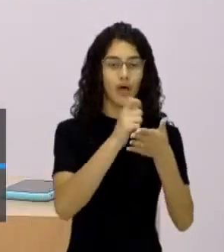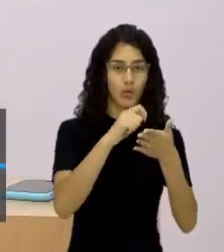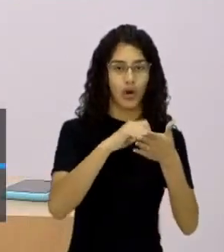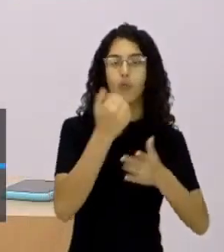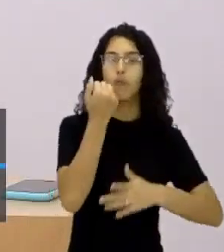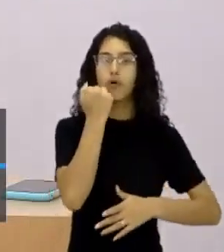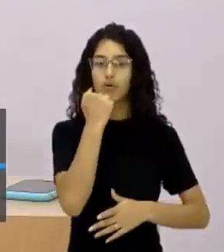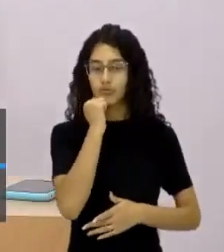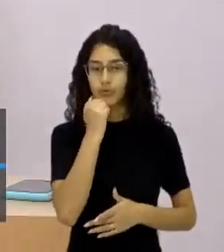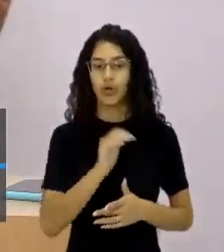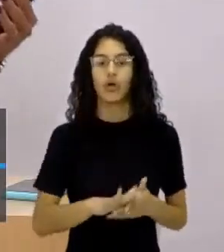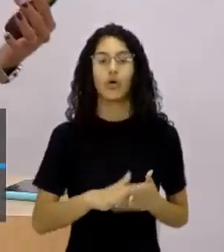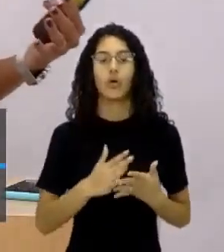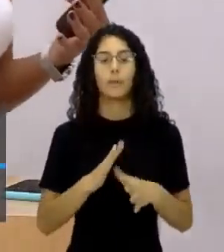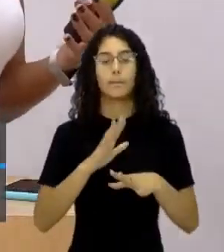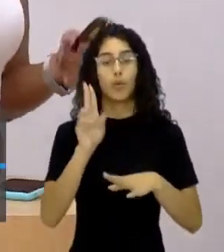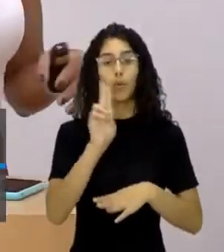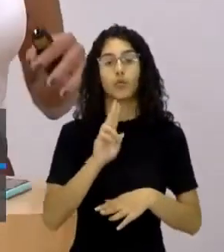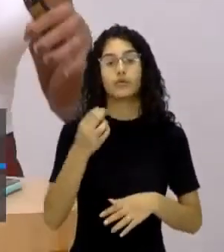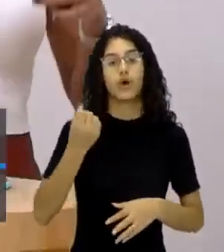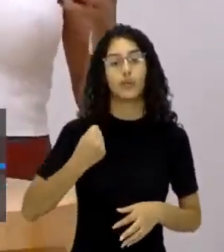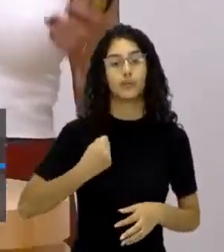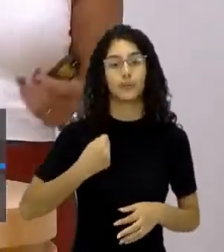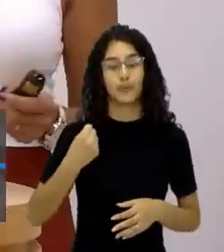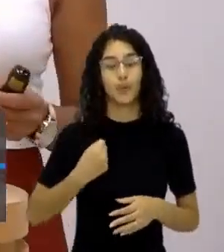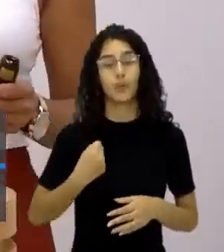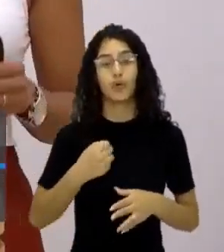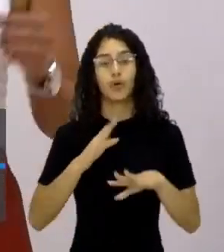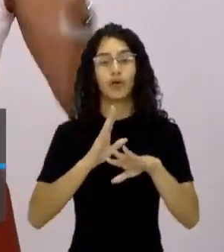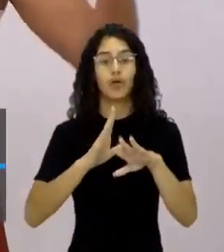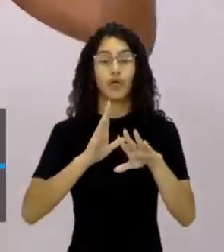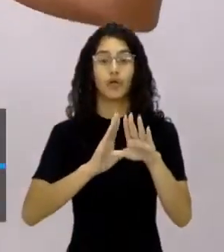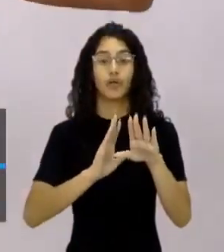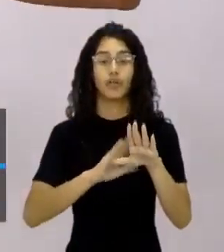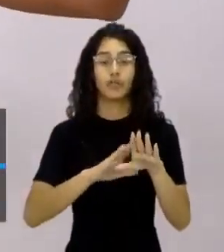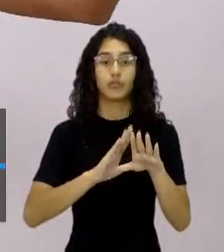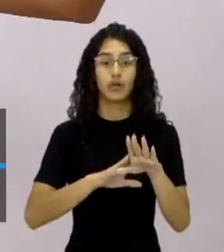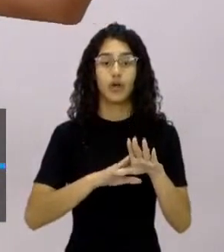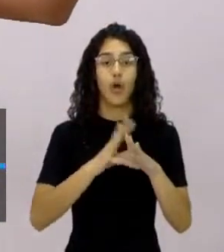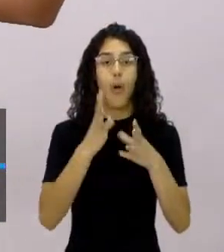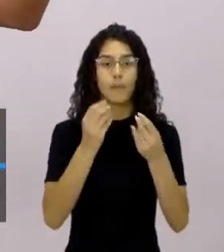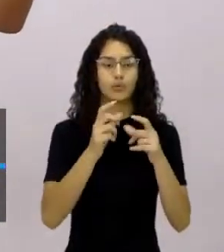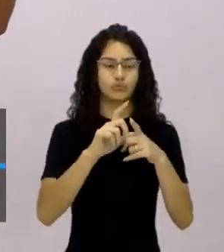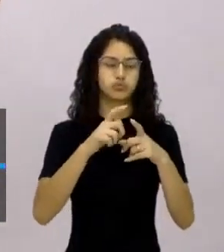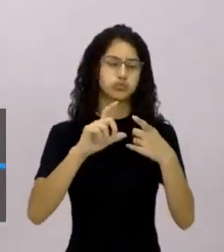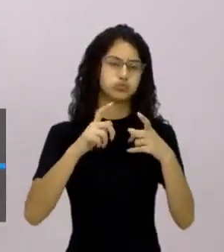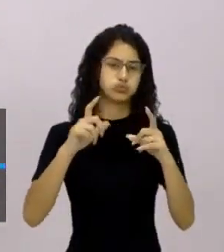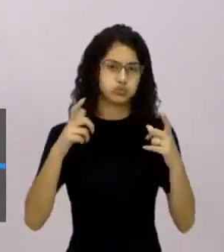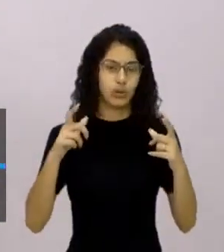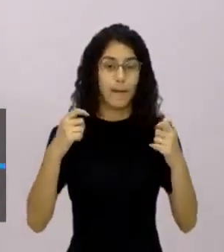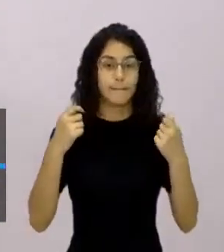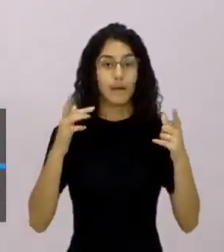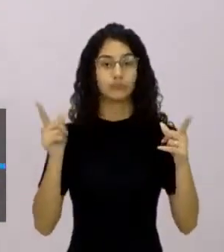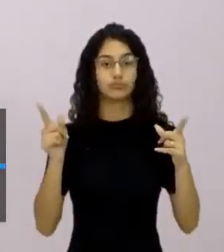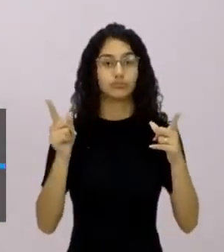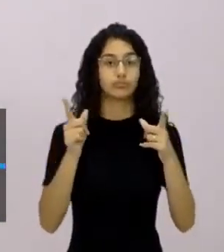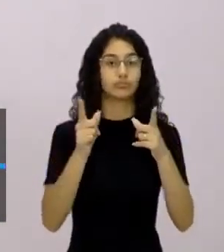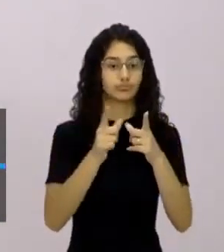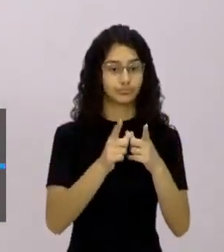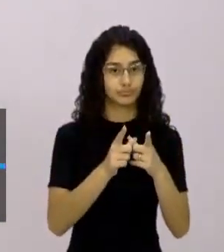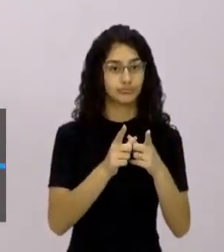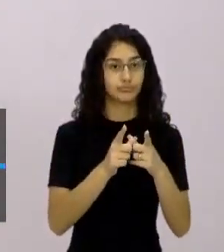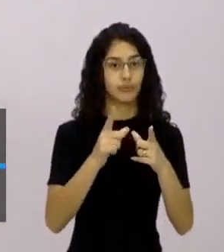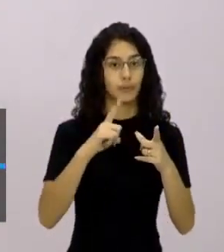científica. Então, é quando você pega um número, pessoal, e escreve... ele é muito grande, você reduz em